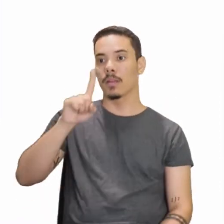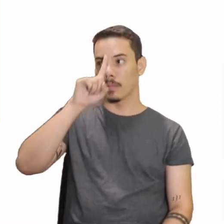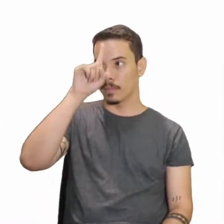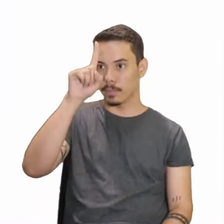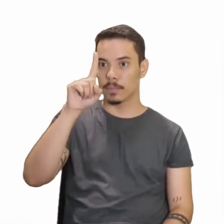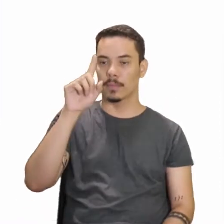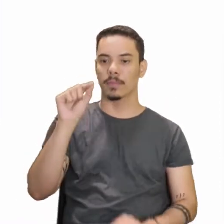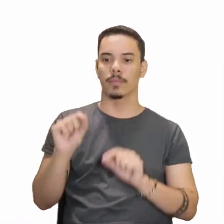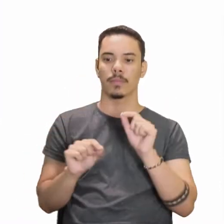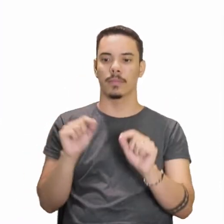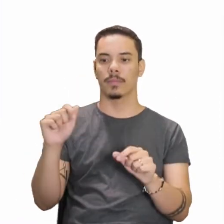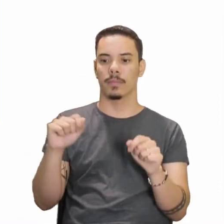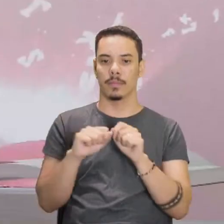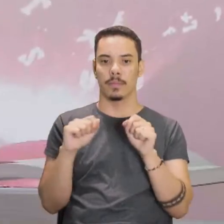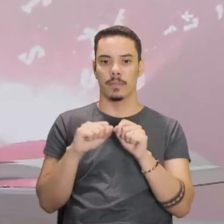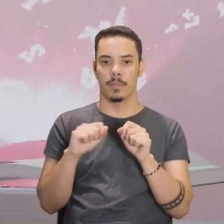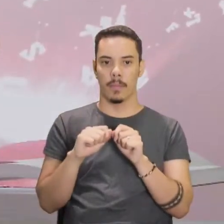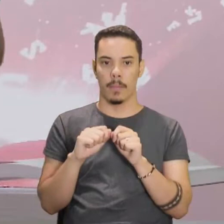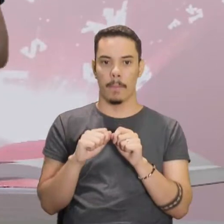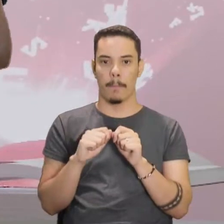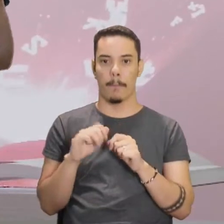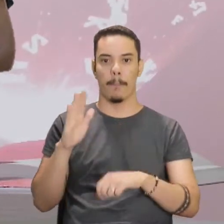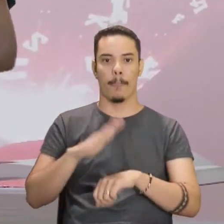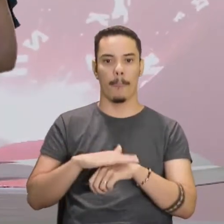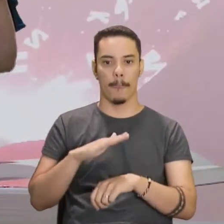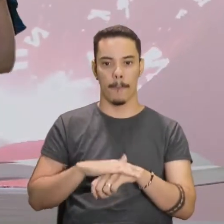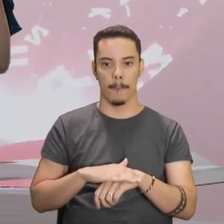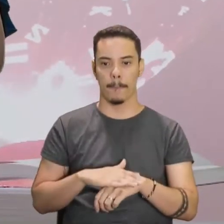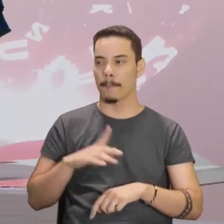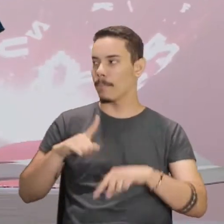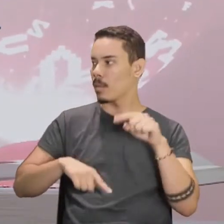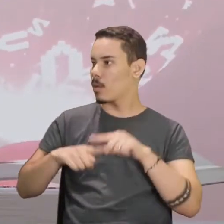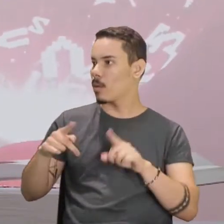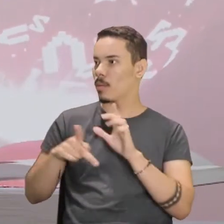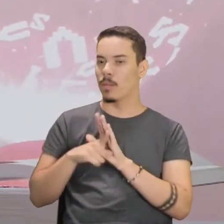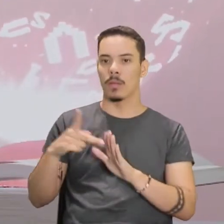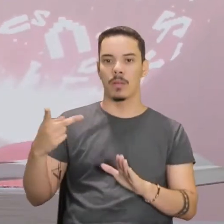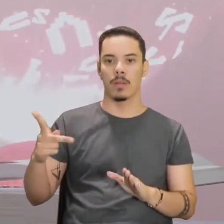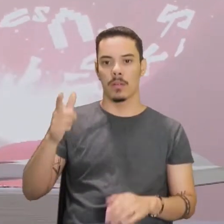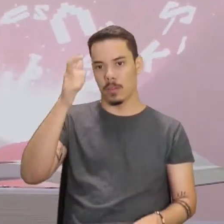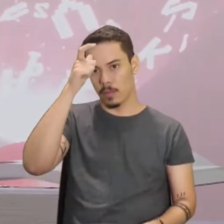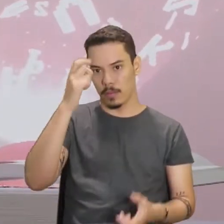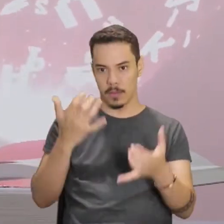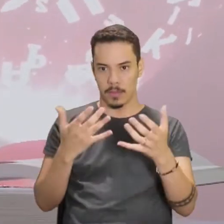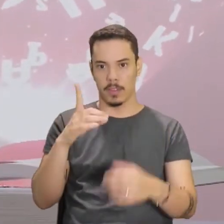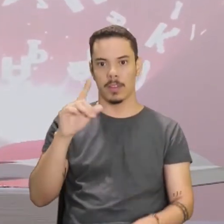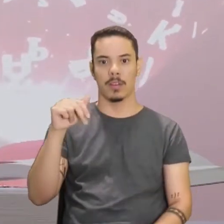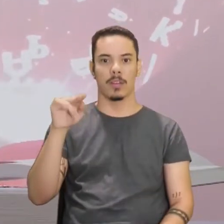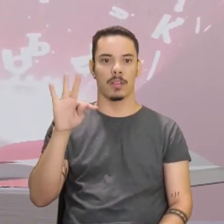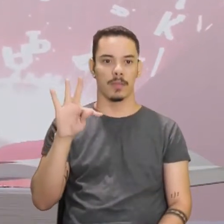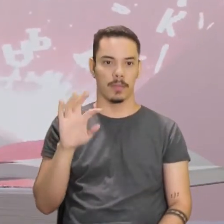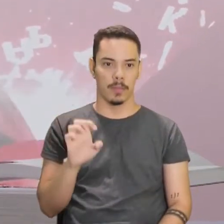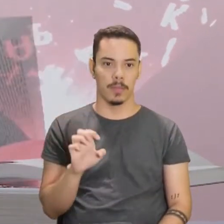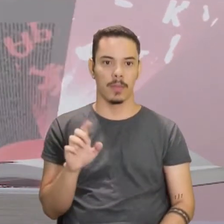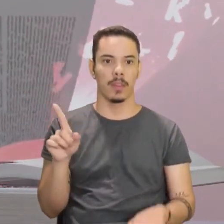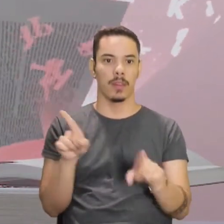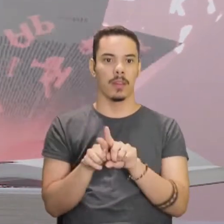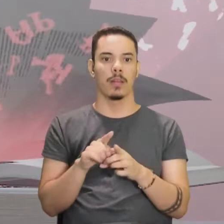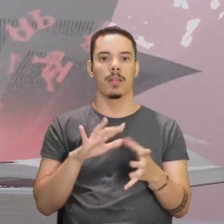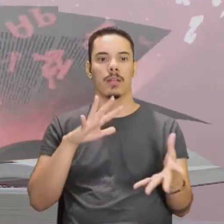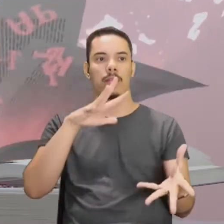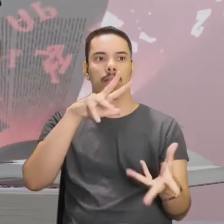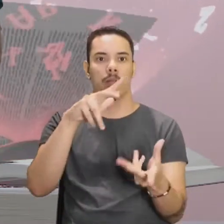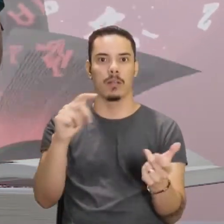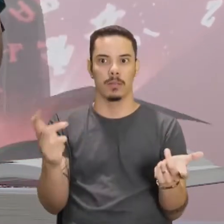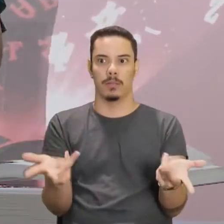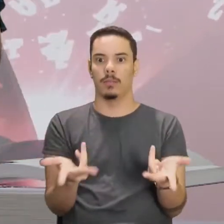quê? Fez a grande obra dele foi o Inferno de Dante, Sim. né? O Paraíso de